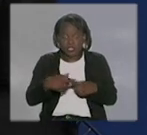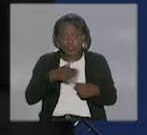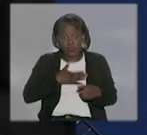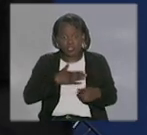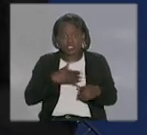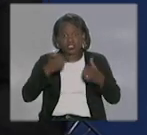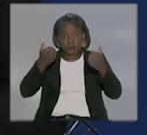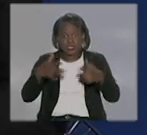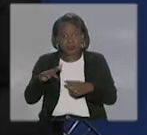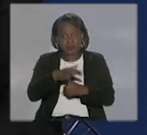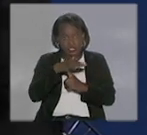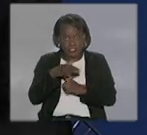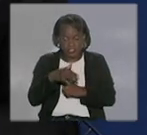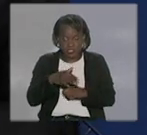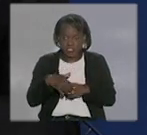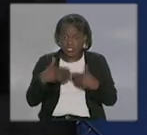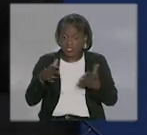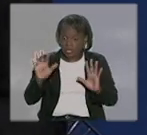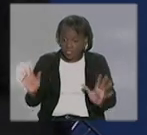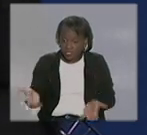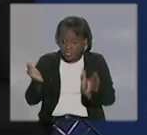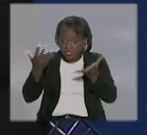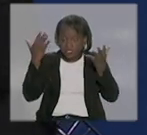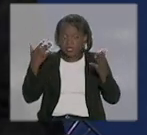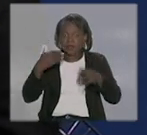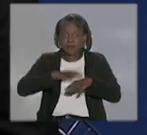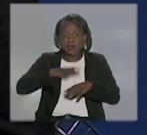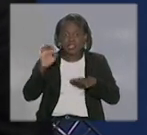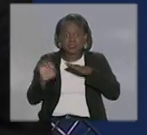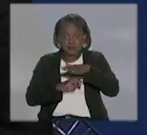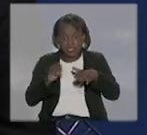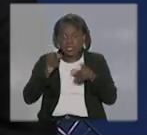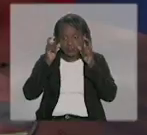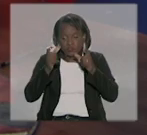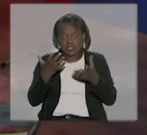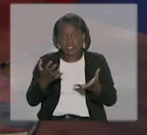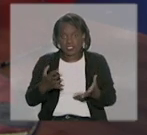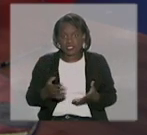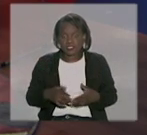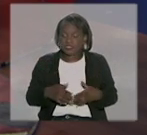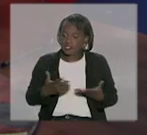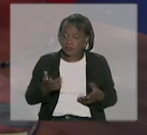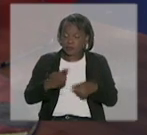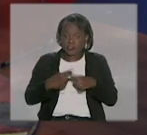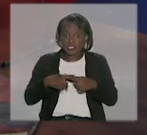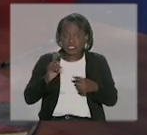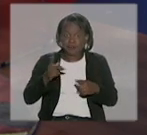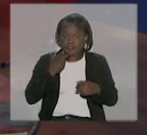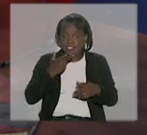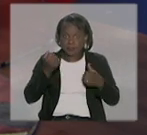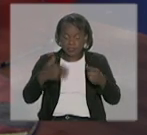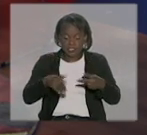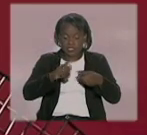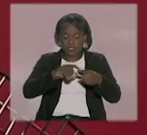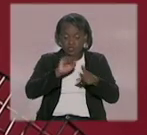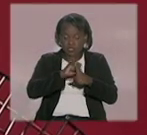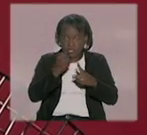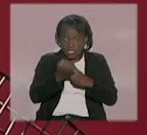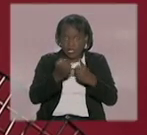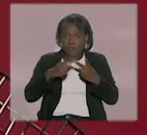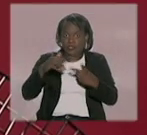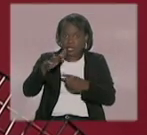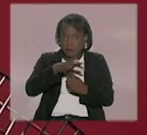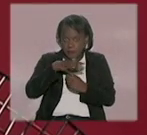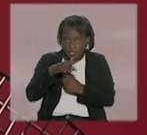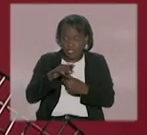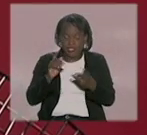vê com esses incentivos mais empresários se interessando. Porque a gente sempre fala do tripé, né? Social, ambiental e